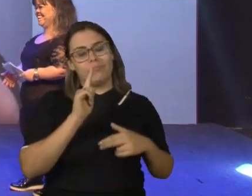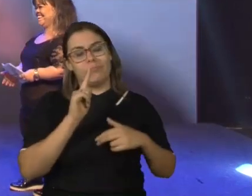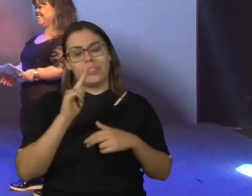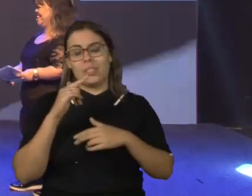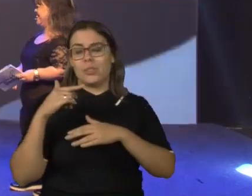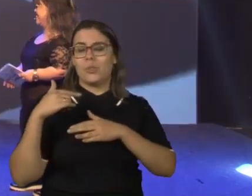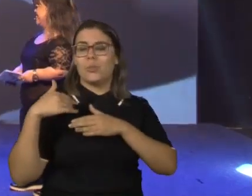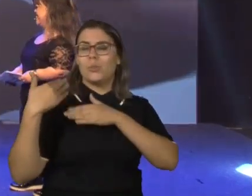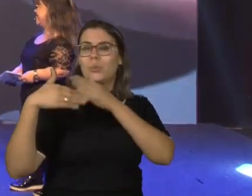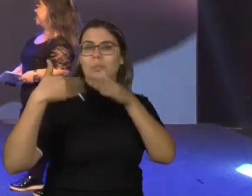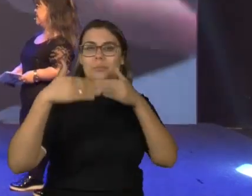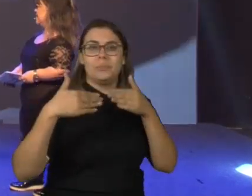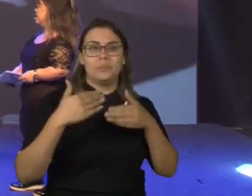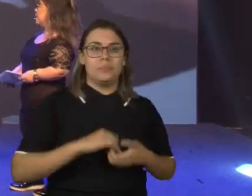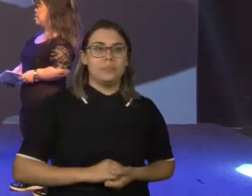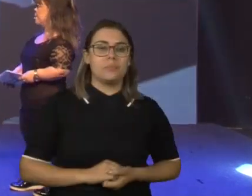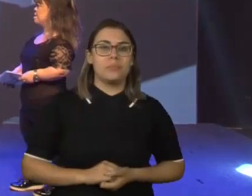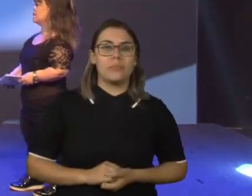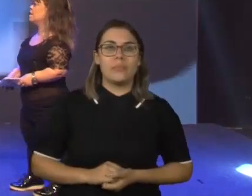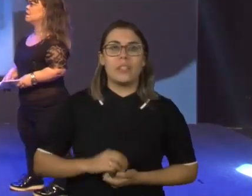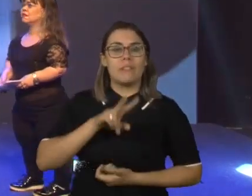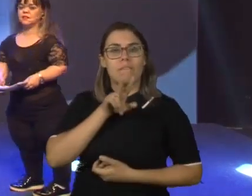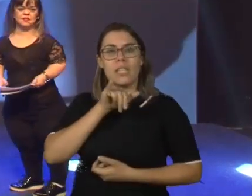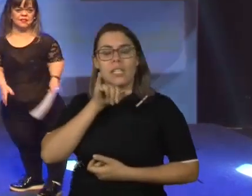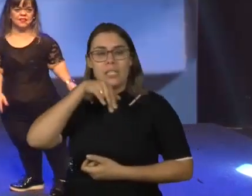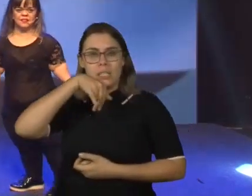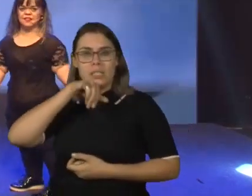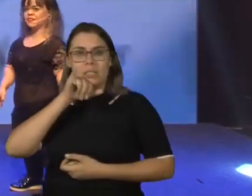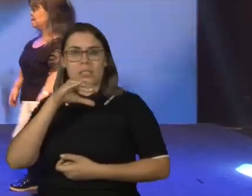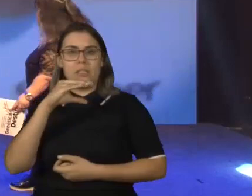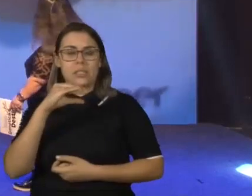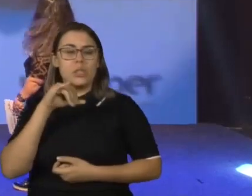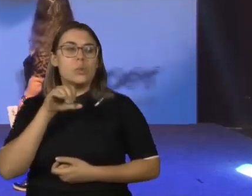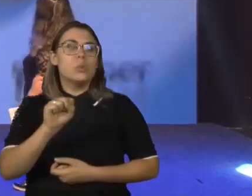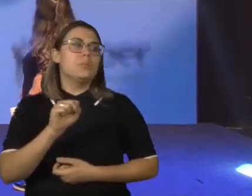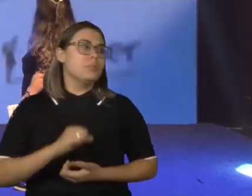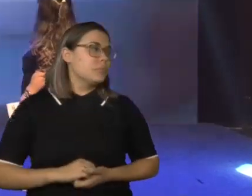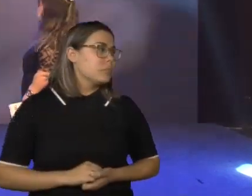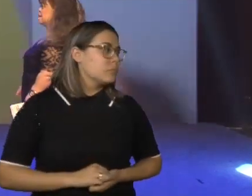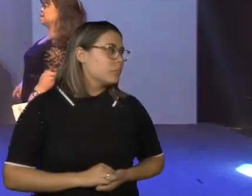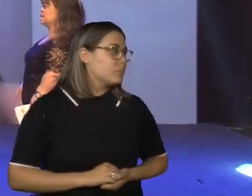demais vocês. E Vinícius, quero te fazer mais uma pergunta, você que está aí online ainda.